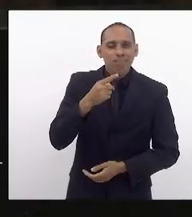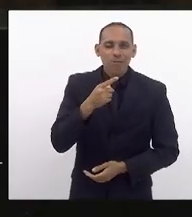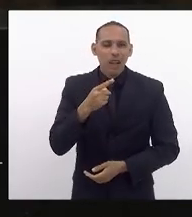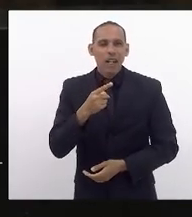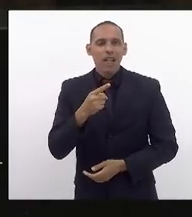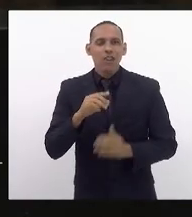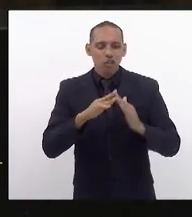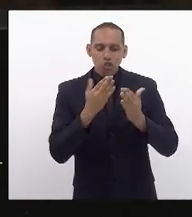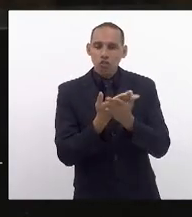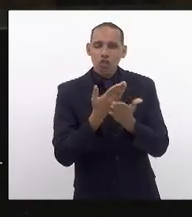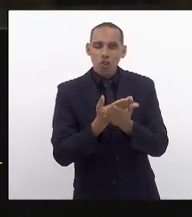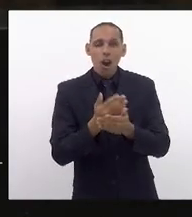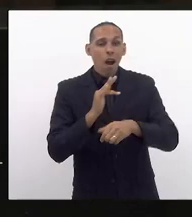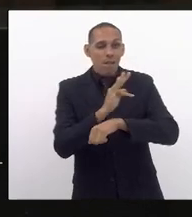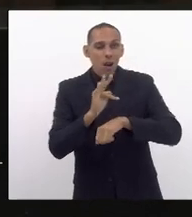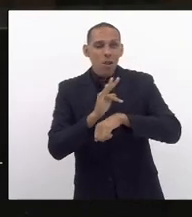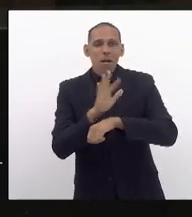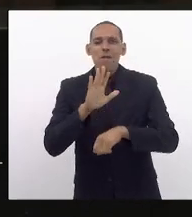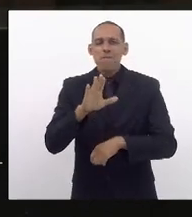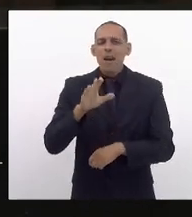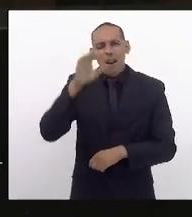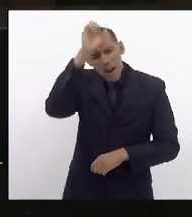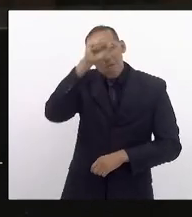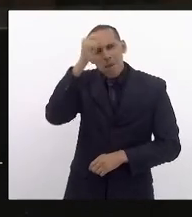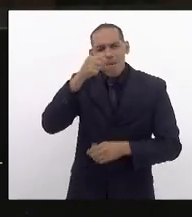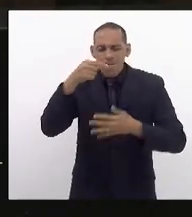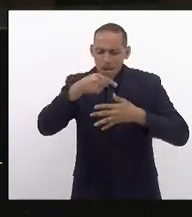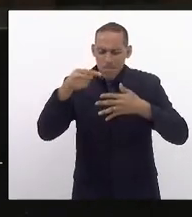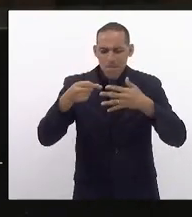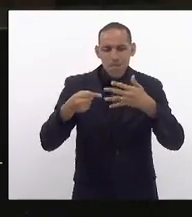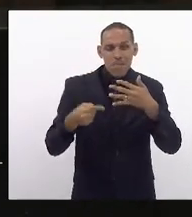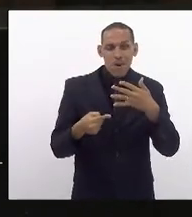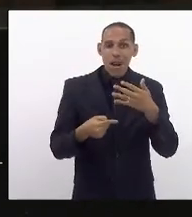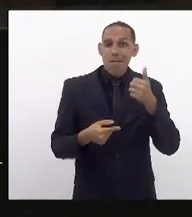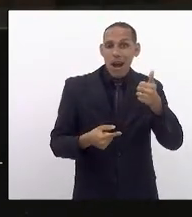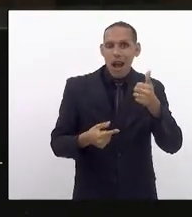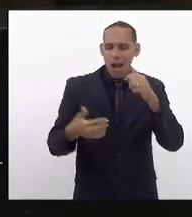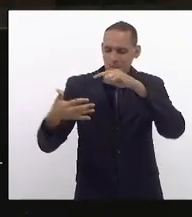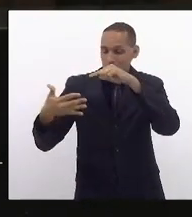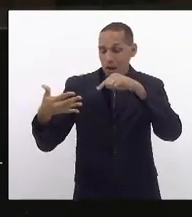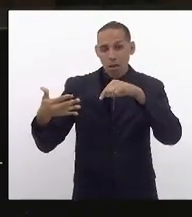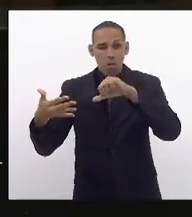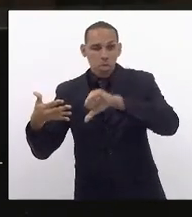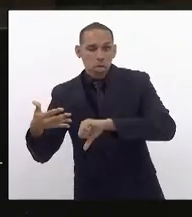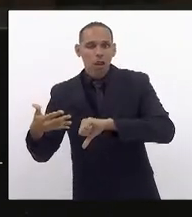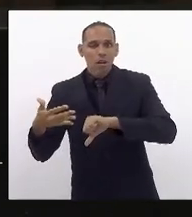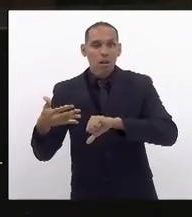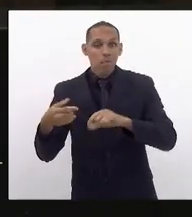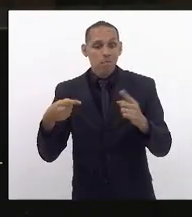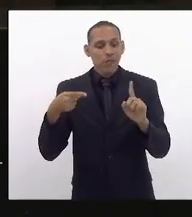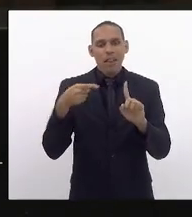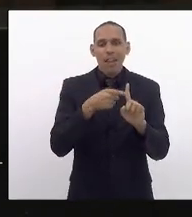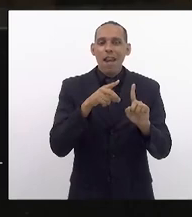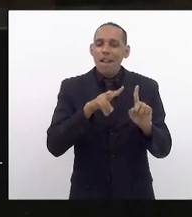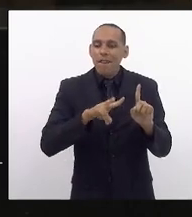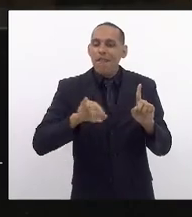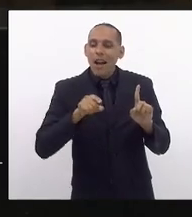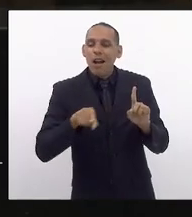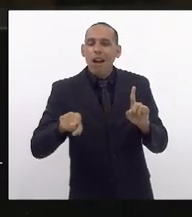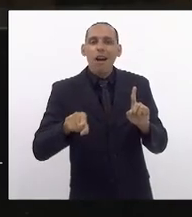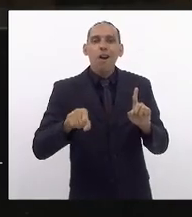escola formal, mas que aprendeu tudo o que deve e o que não deve nas ruas, vai bem para essa universidade das